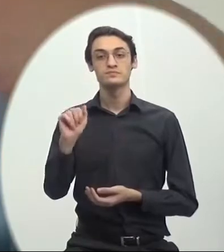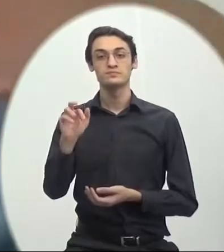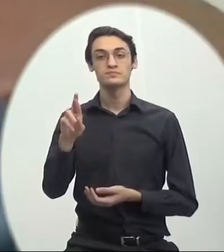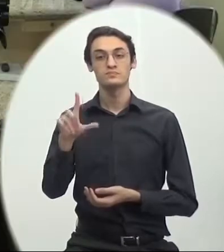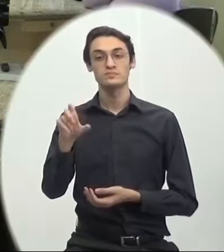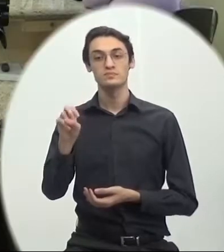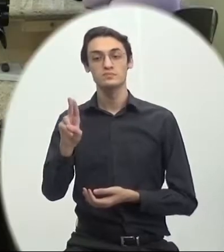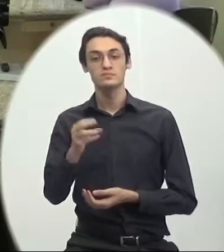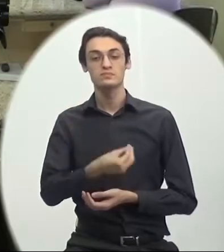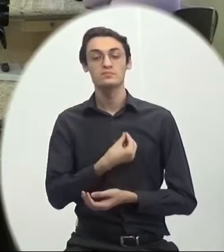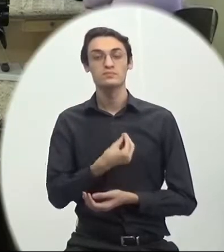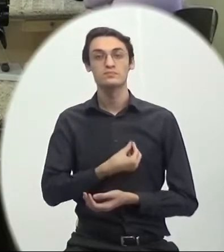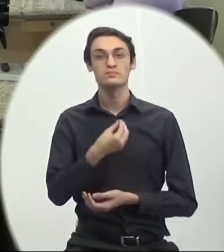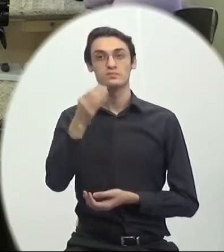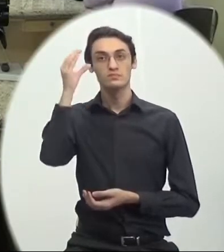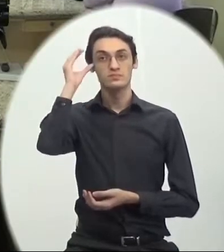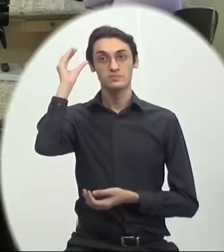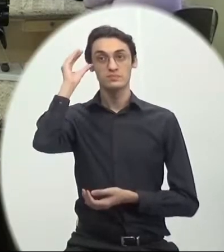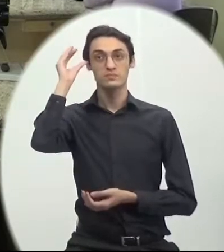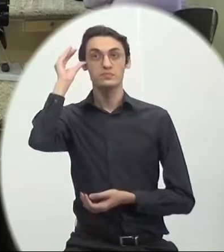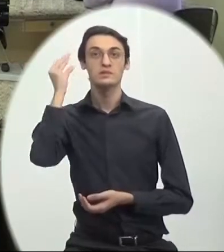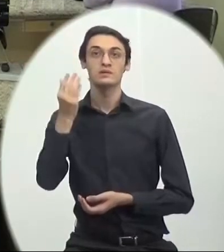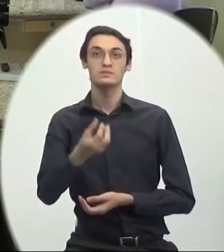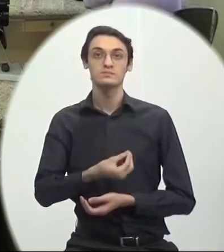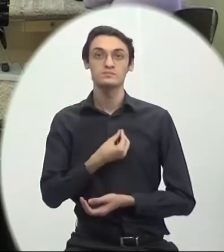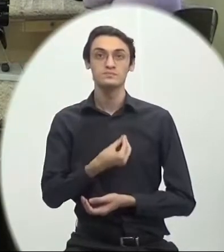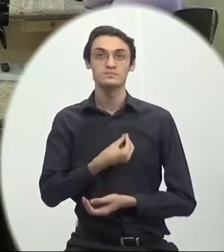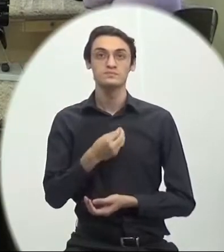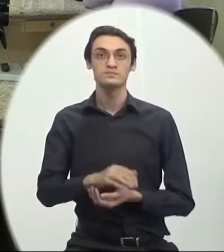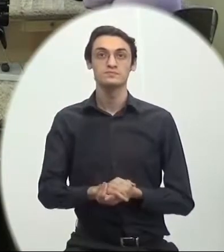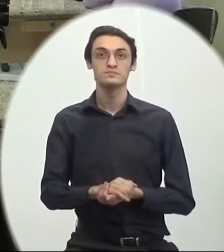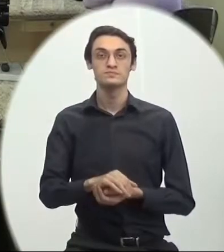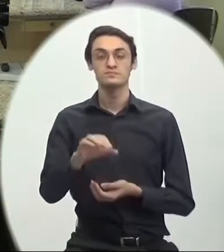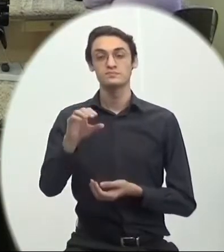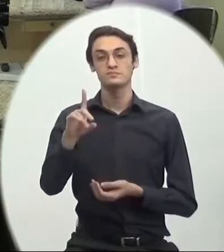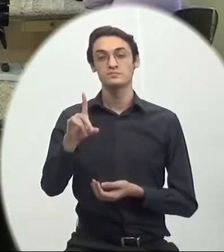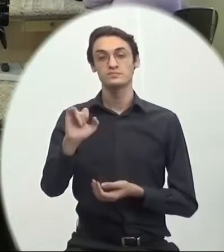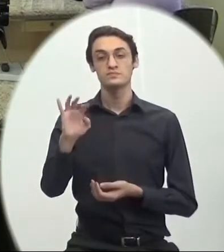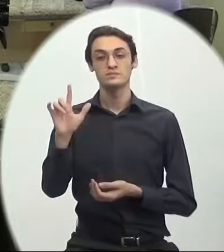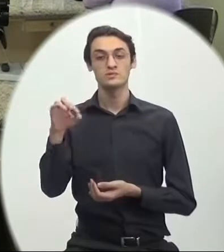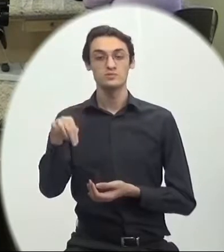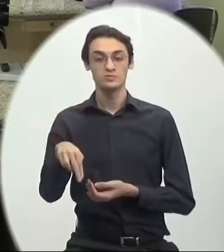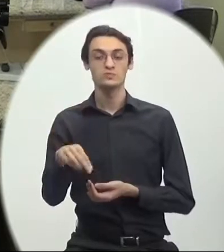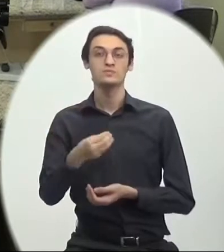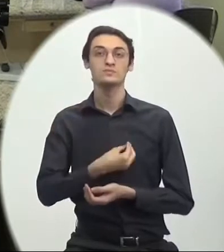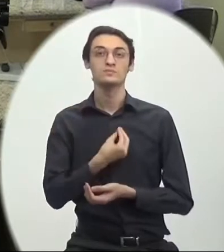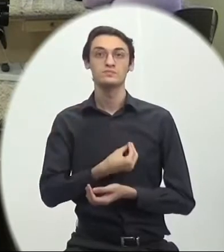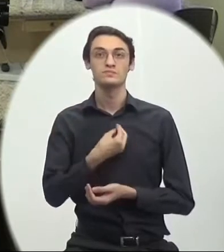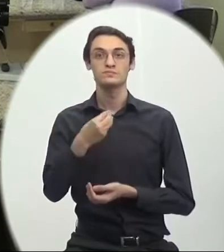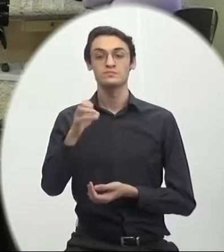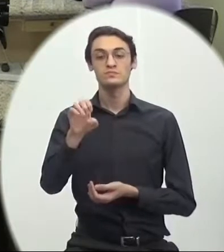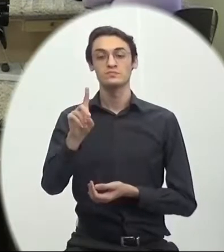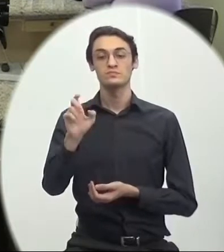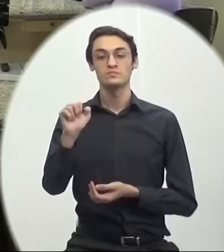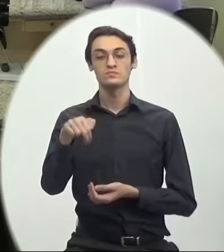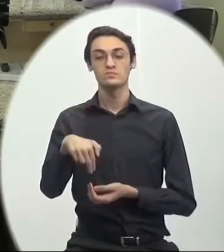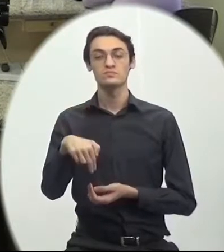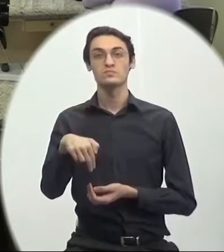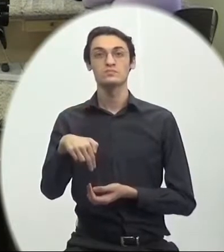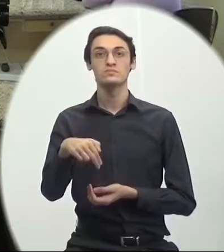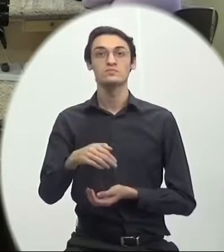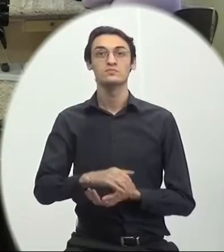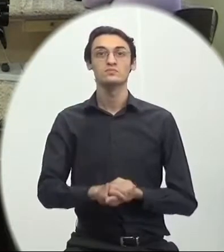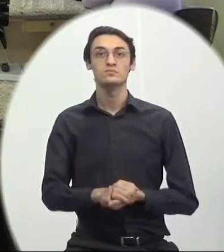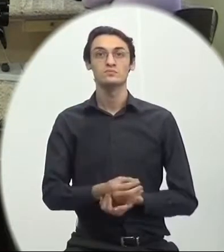Silveira, presente. Vereadora Camilo Nascimento, presente. Vereador Dailton Feuzer, presente. Vereador Edson Lito Nascimento